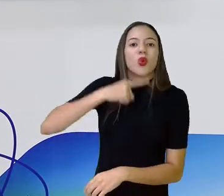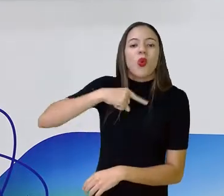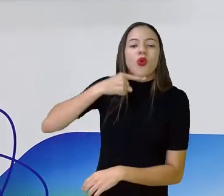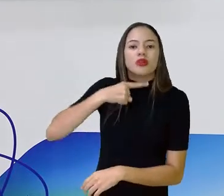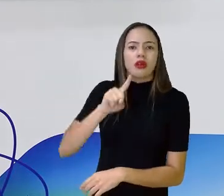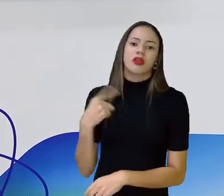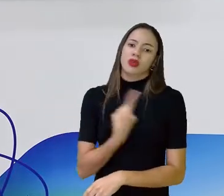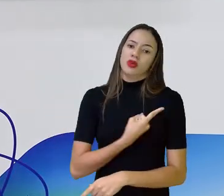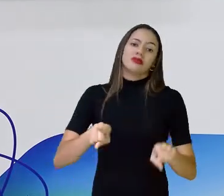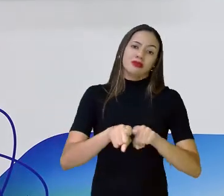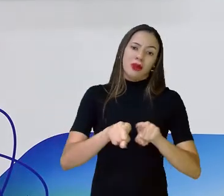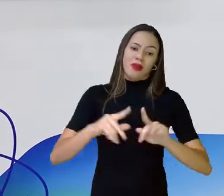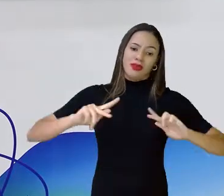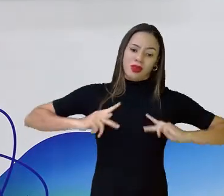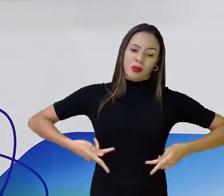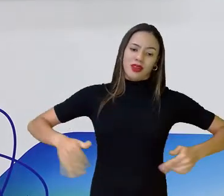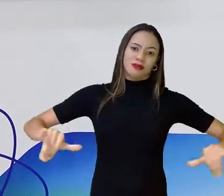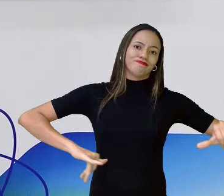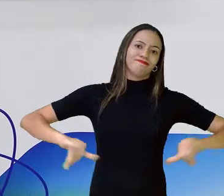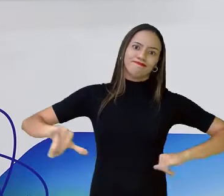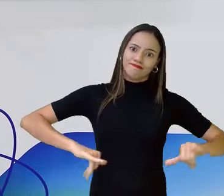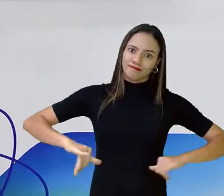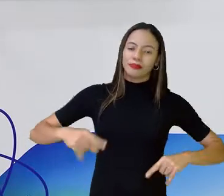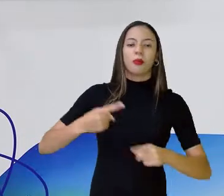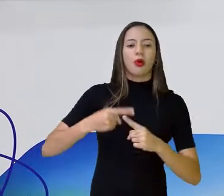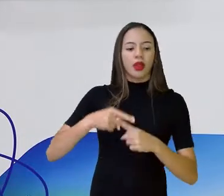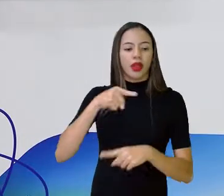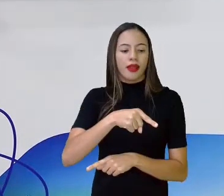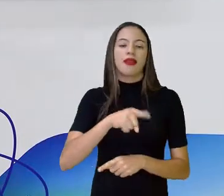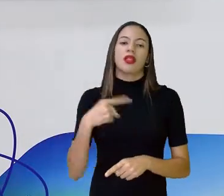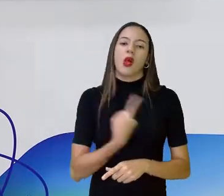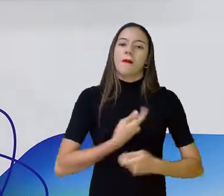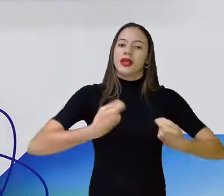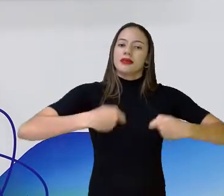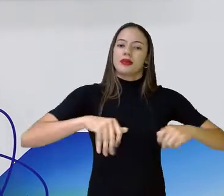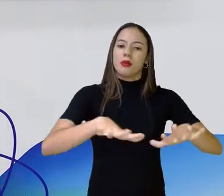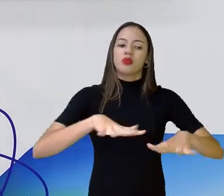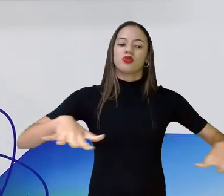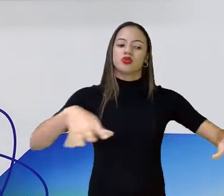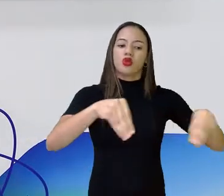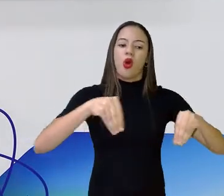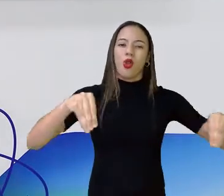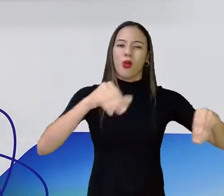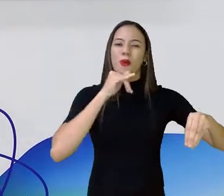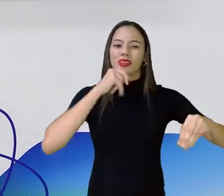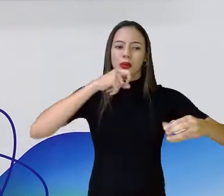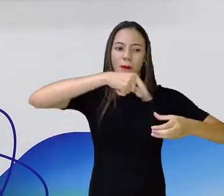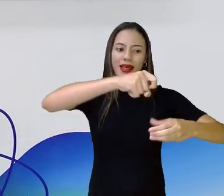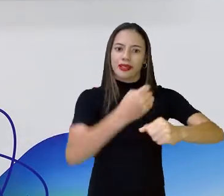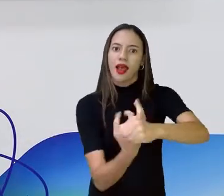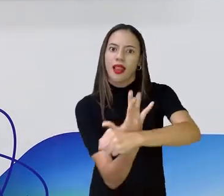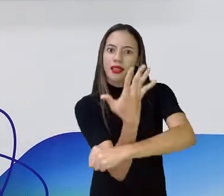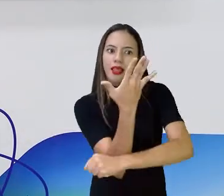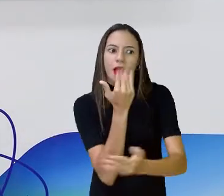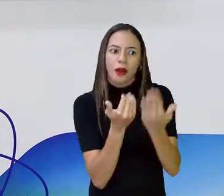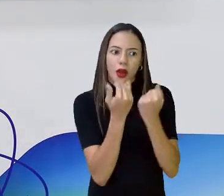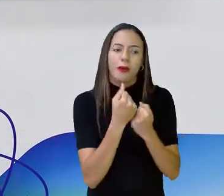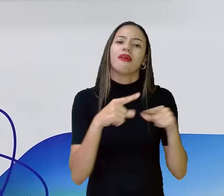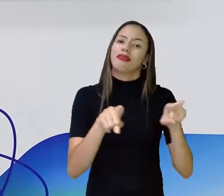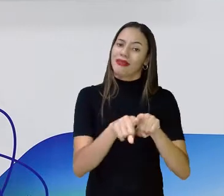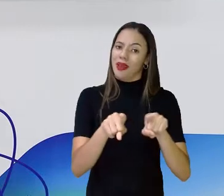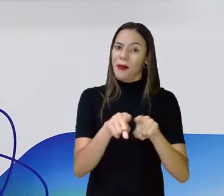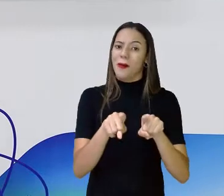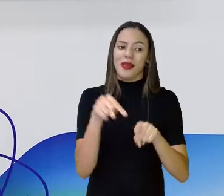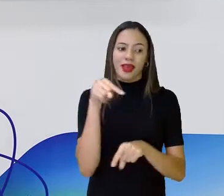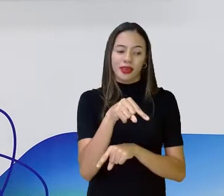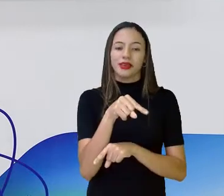porque nós, além de nos alimentarmos do solo ali, das plantas que são plantadas ali, nós também temos a alimentação que vem